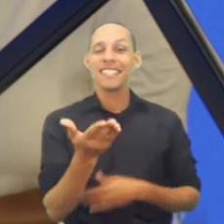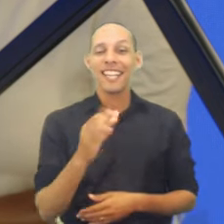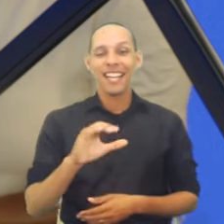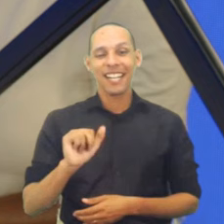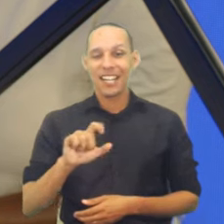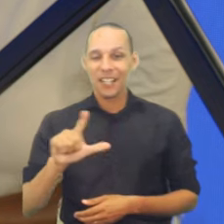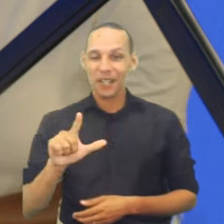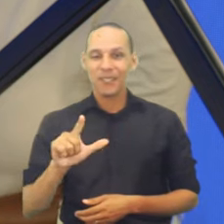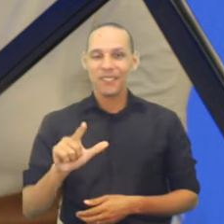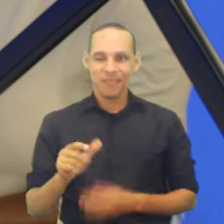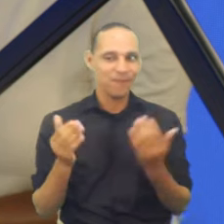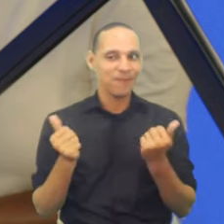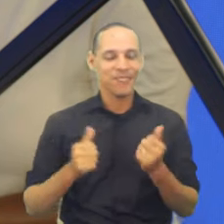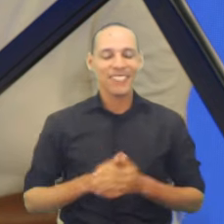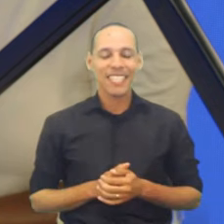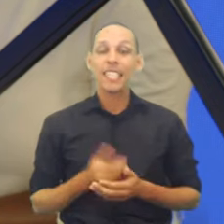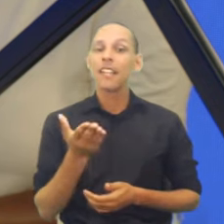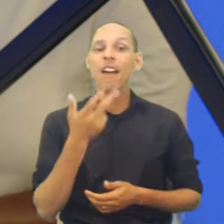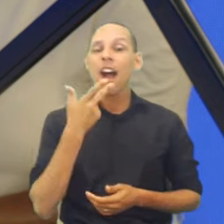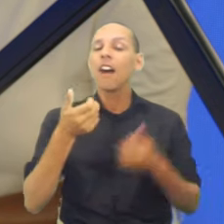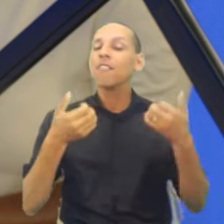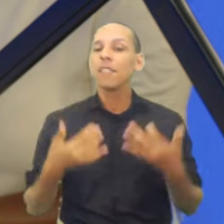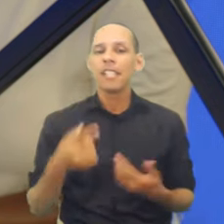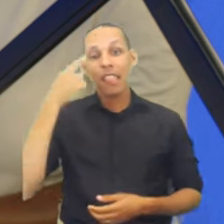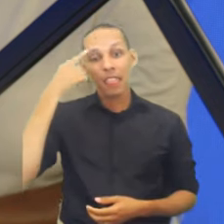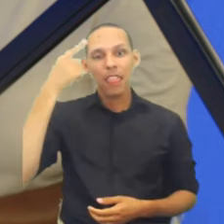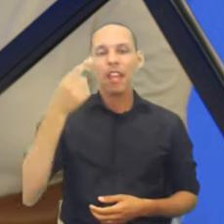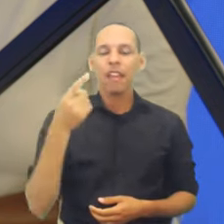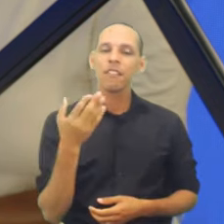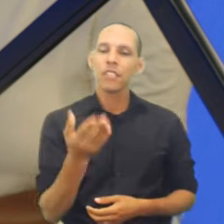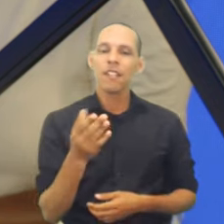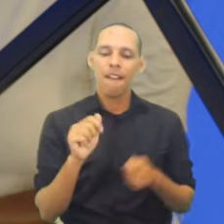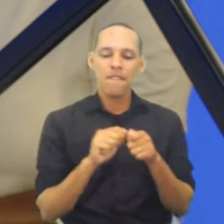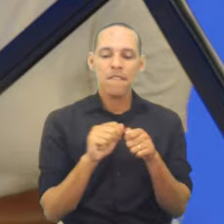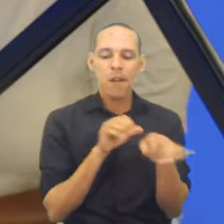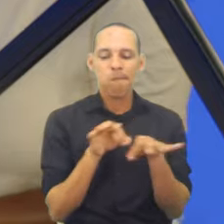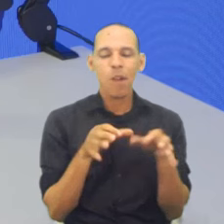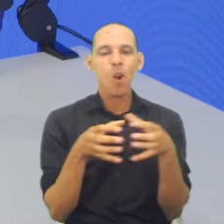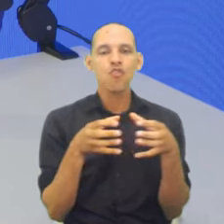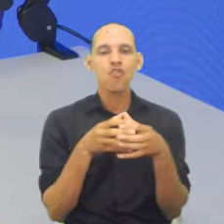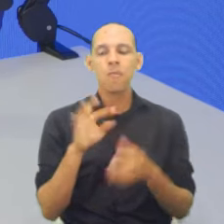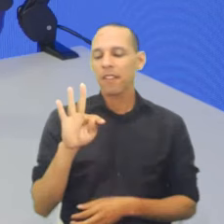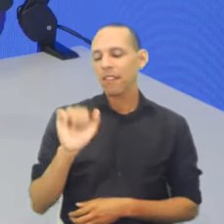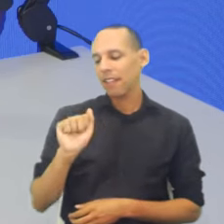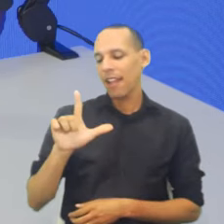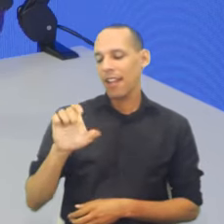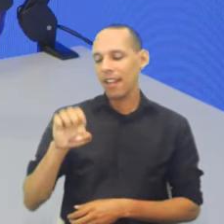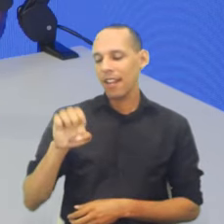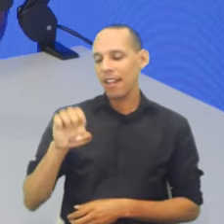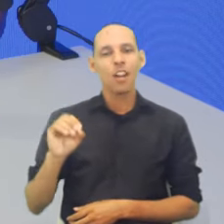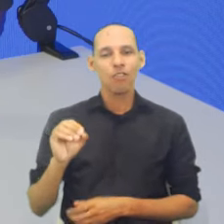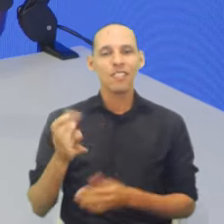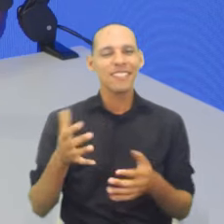bom diz uma coisa pra gente como é que surgiu a ideia de montar o grupo talento talento incluir